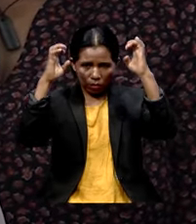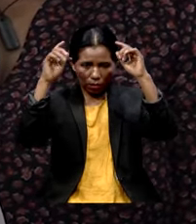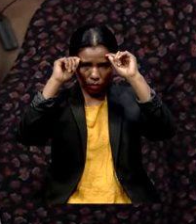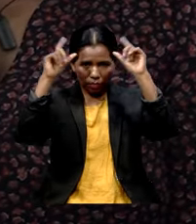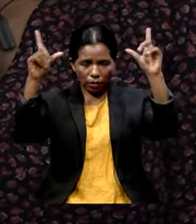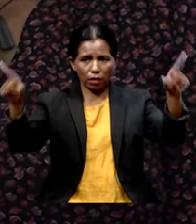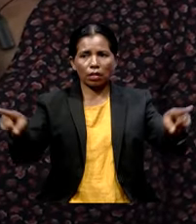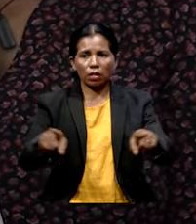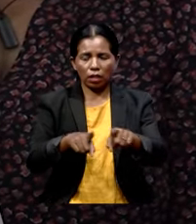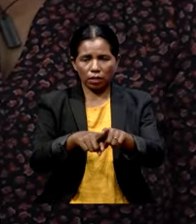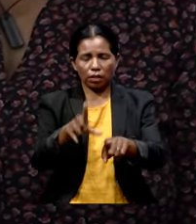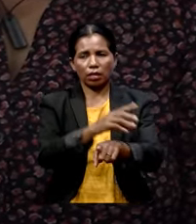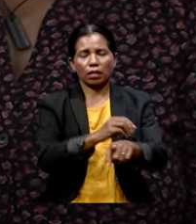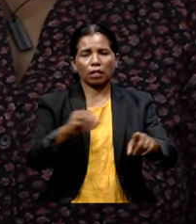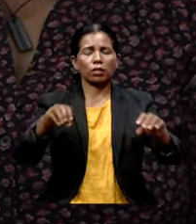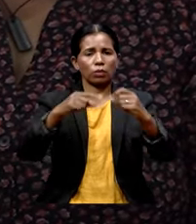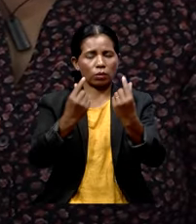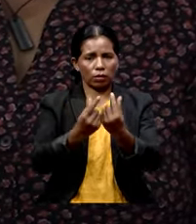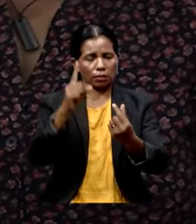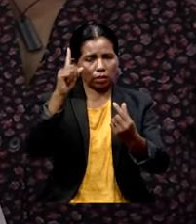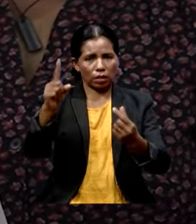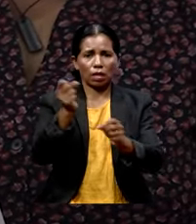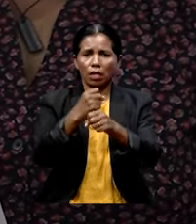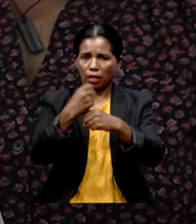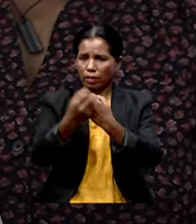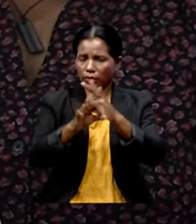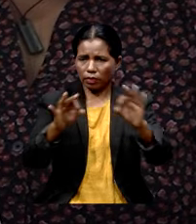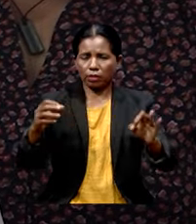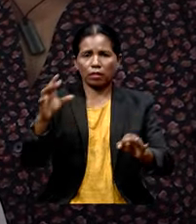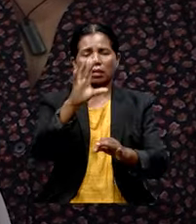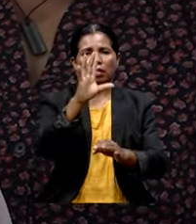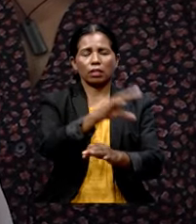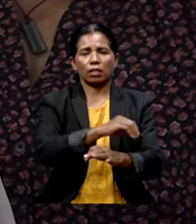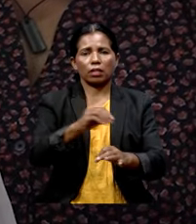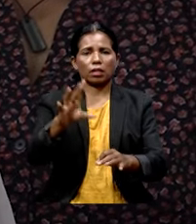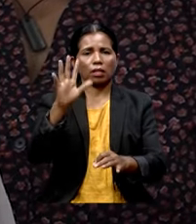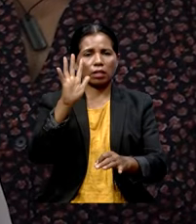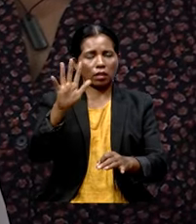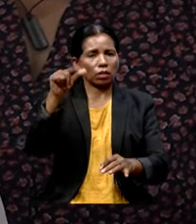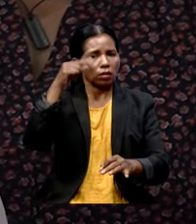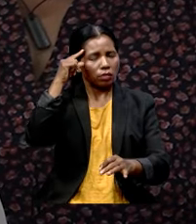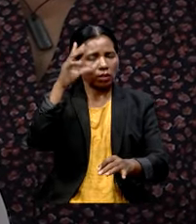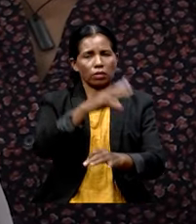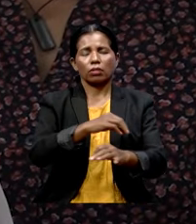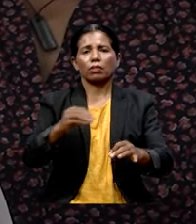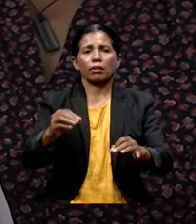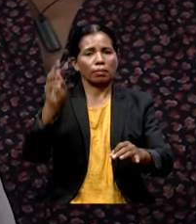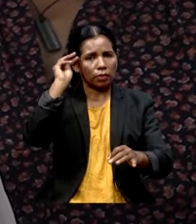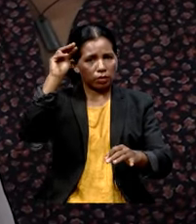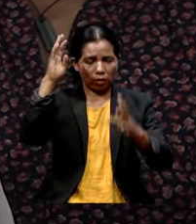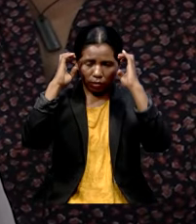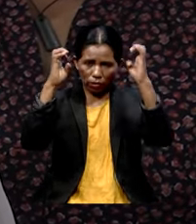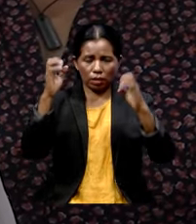bem, mas um fórum ida, criatona desde o 5º governo constitucional. Ministério da Educação,